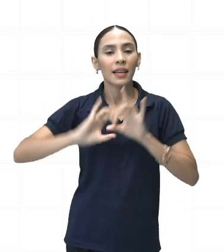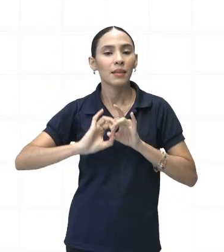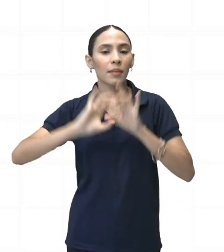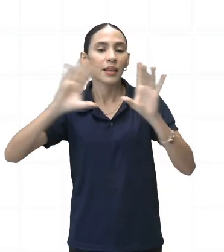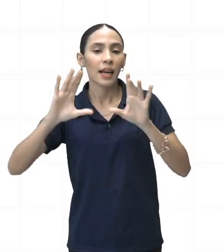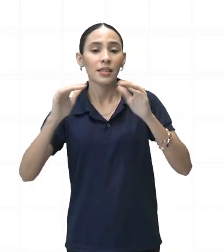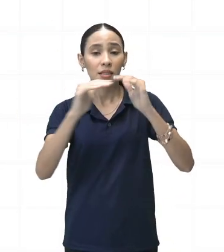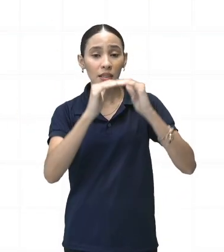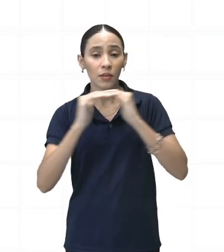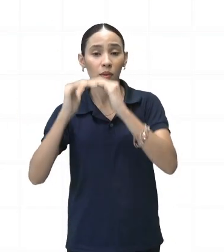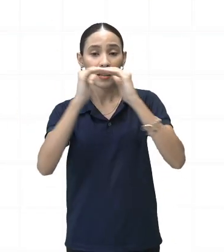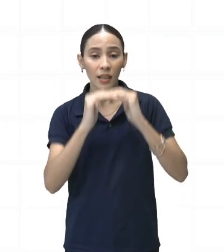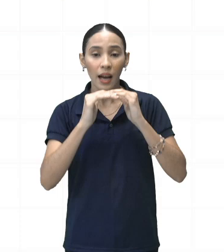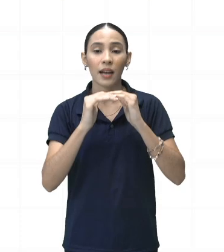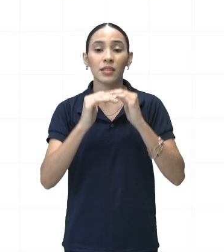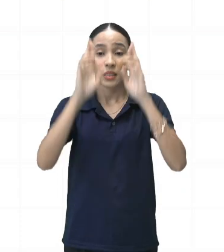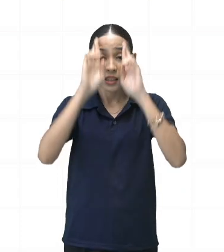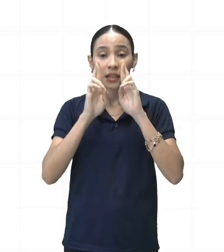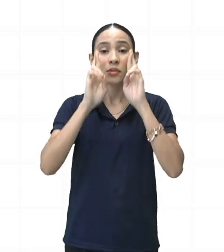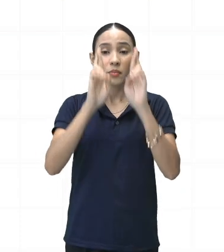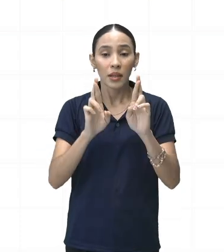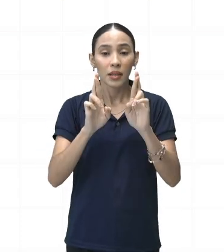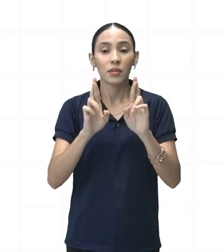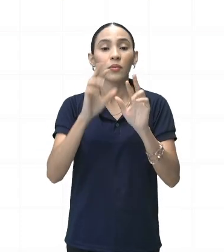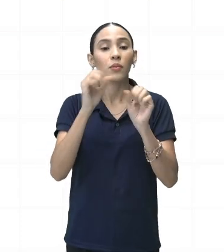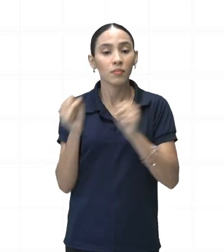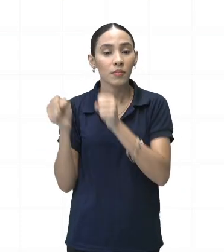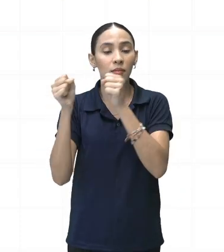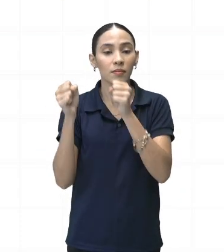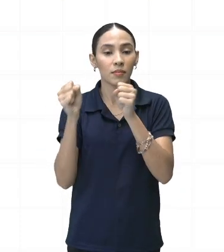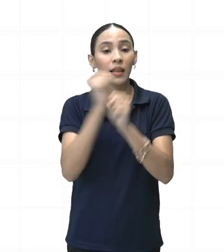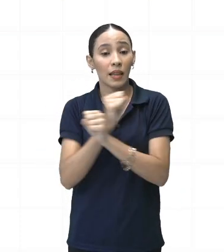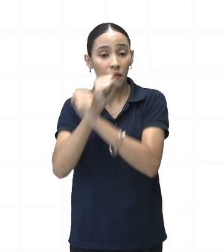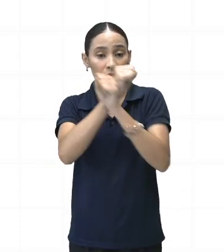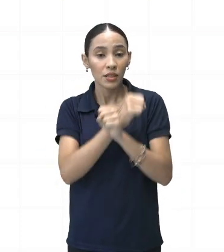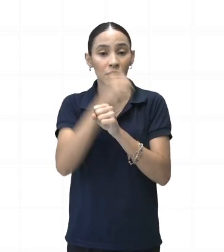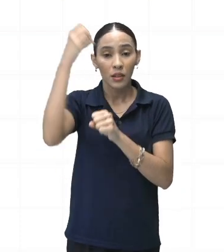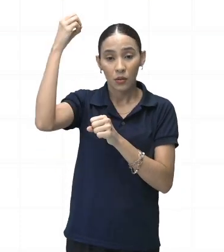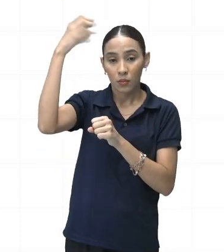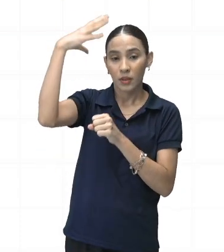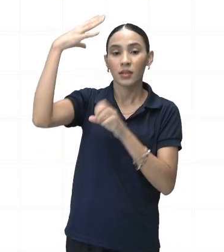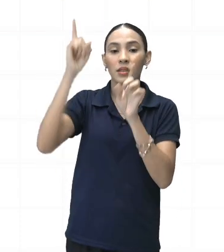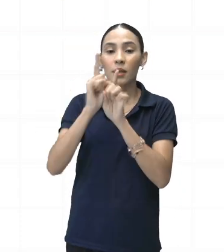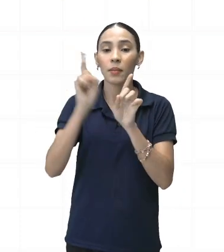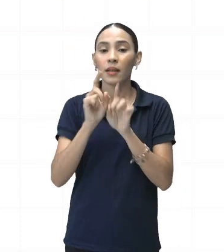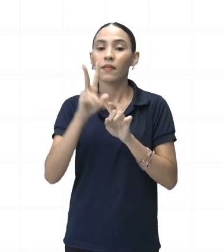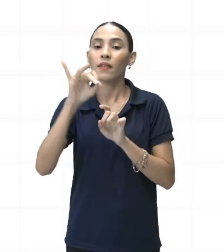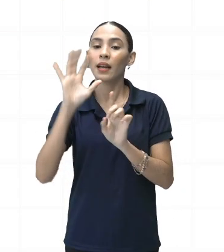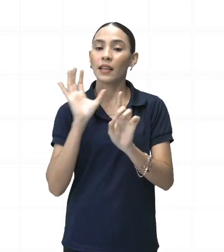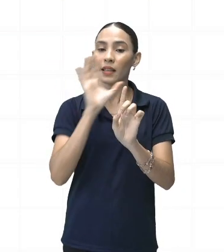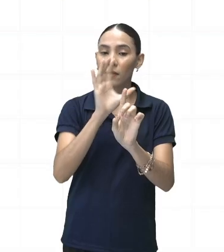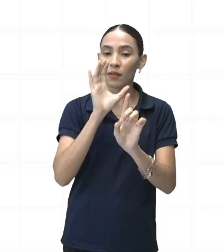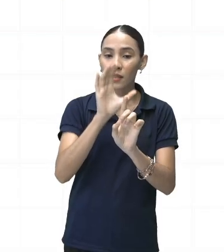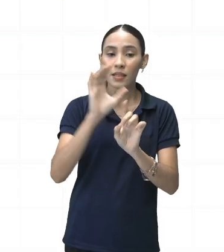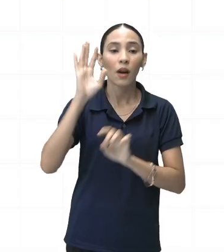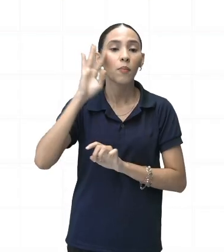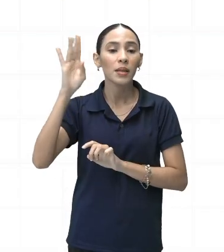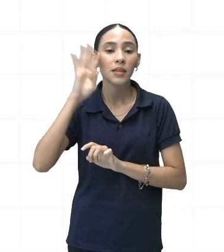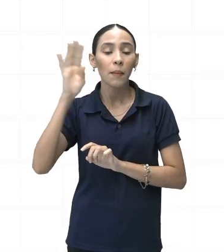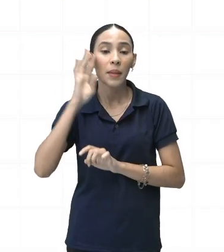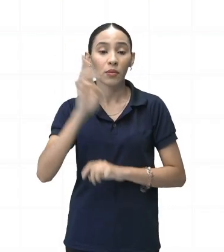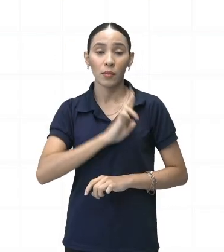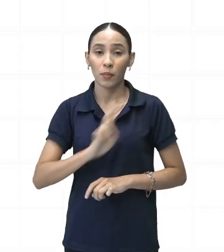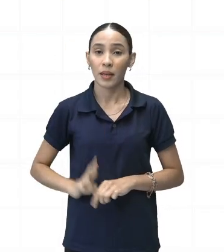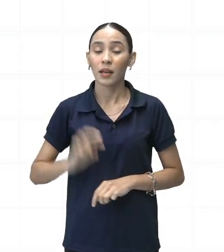liberdade, igualdade e fraternidade eram defendidas pelos iluministas e vão influenciar o pensamento dos